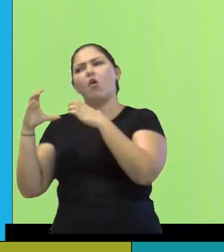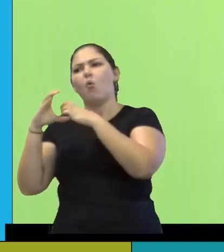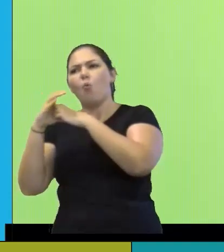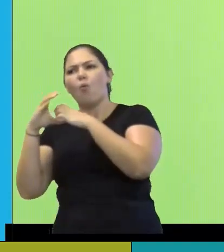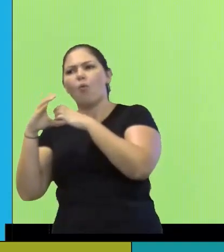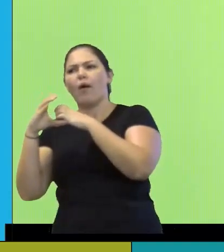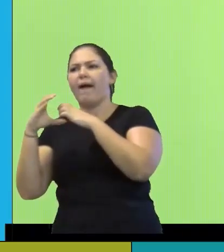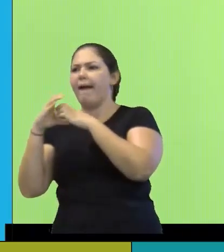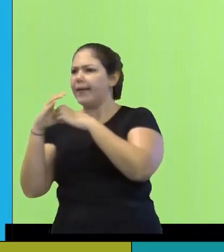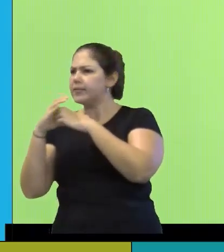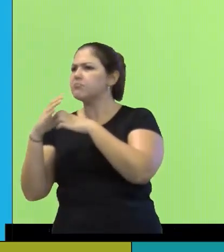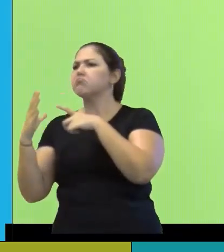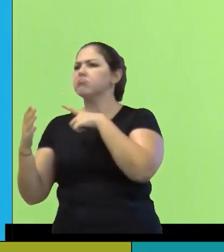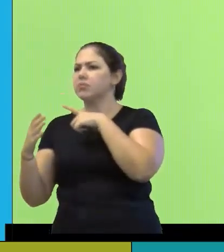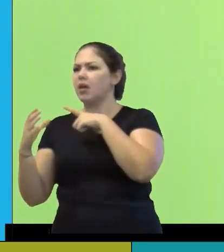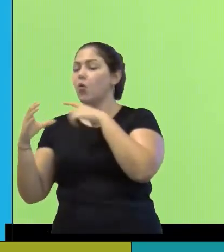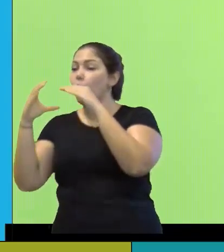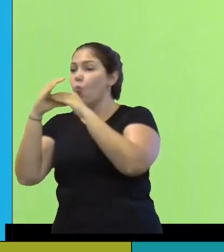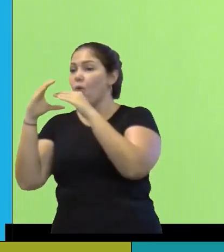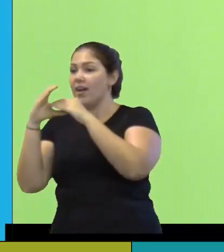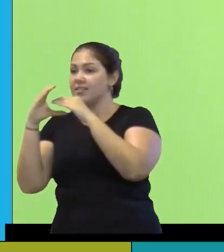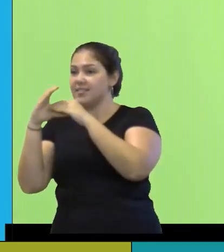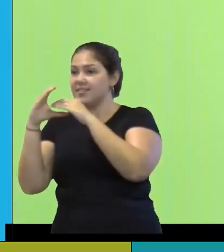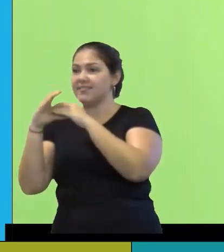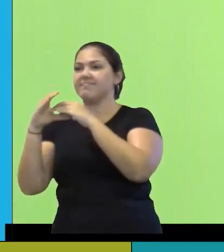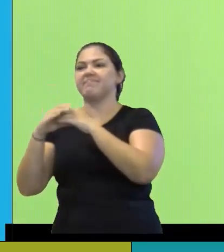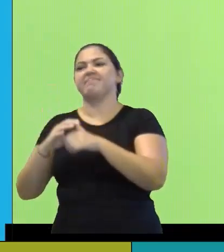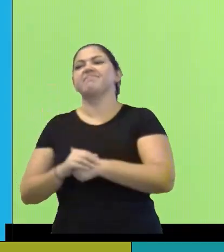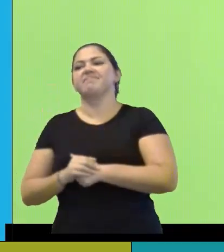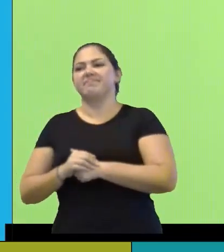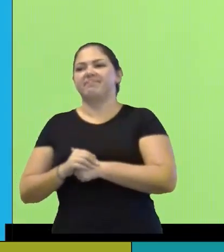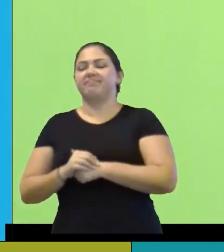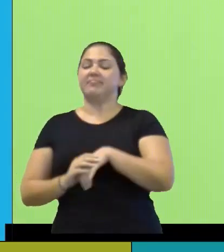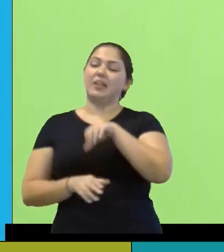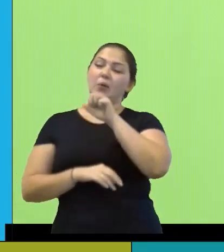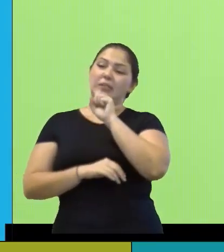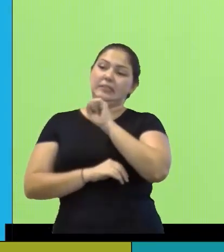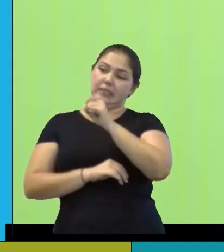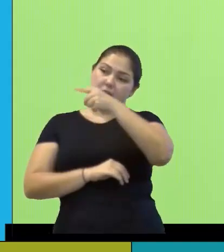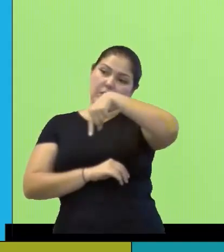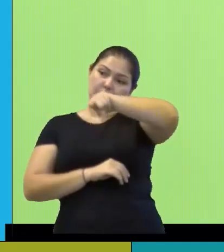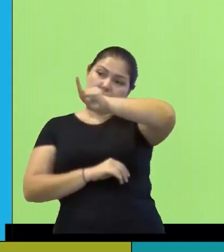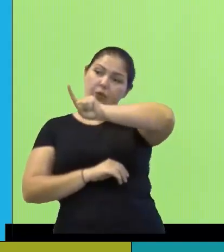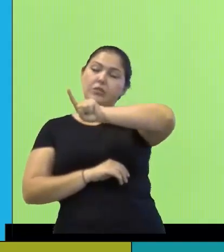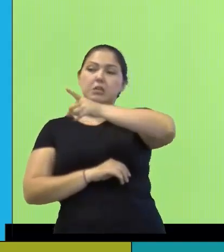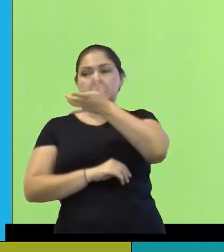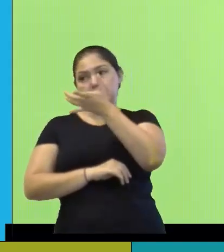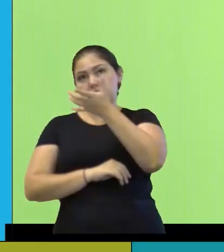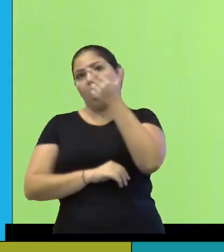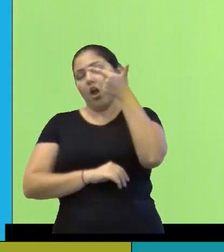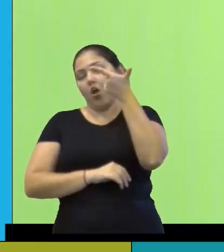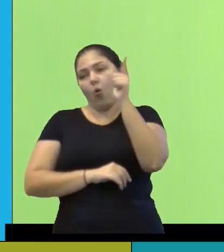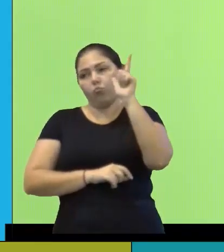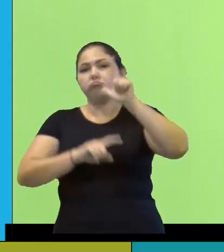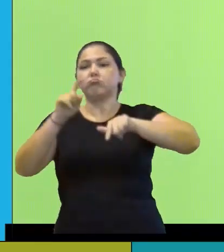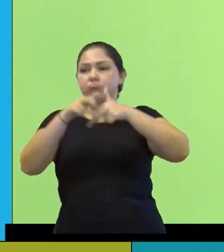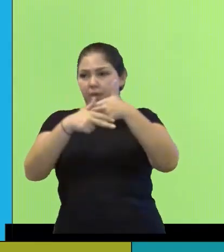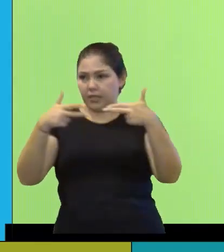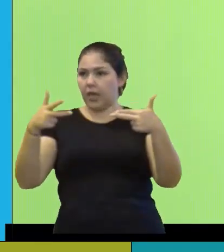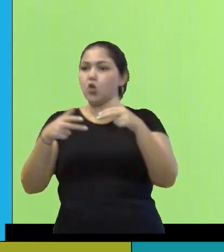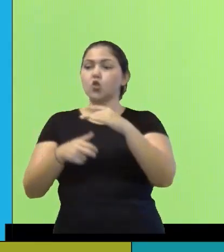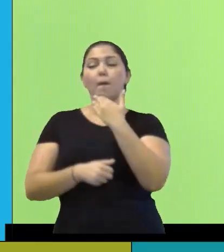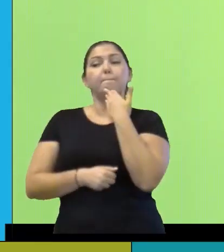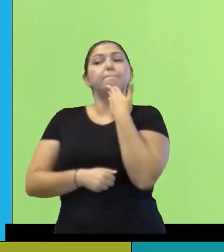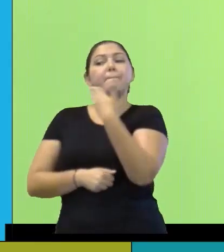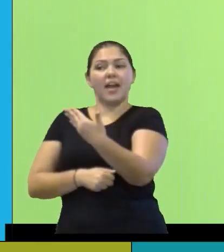outras faculdades e universidades particulares. Então, caso vocês queiram ter acesso a outros materiais, basta você entrar em contato comigo,